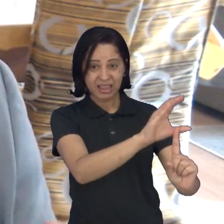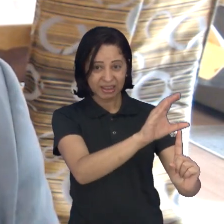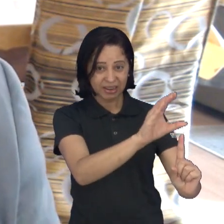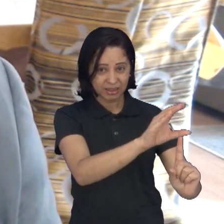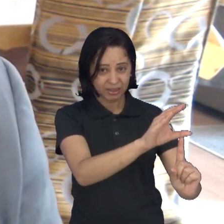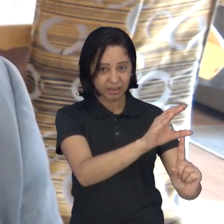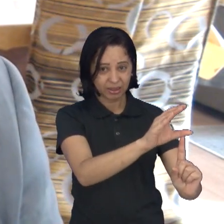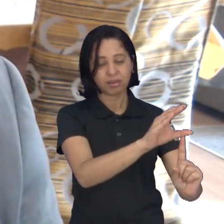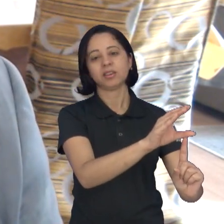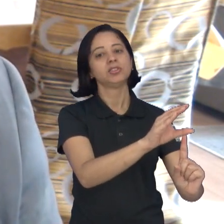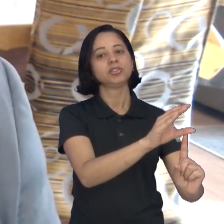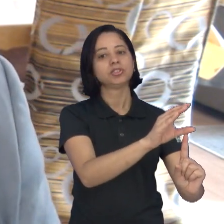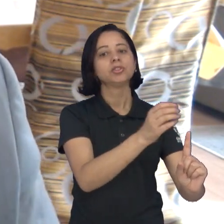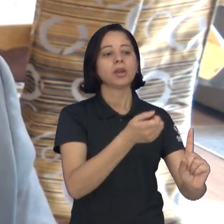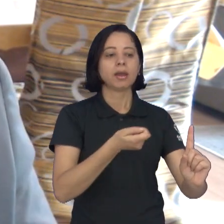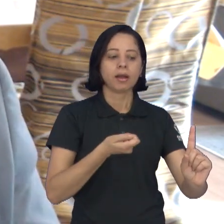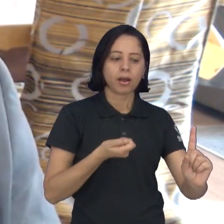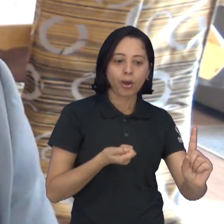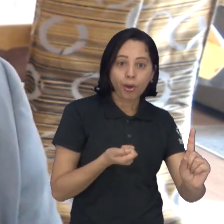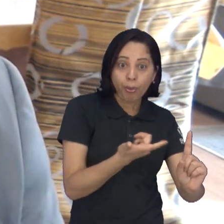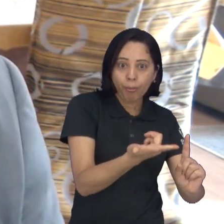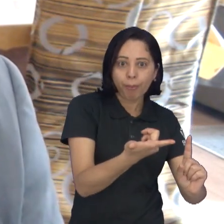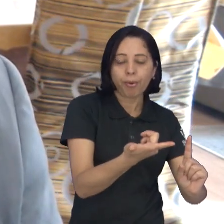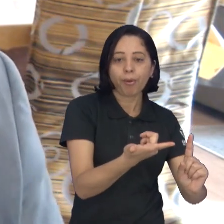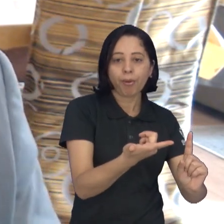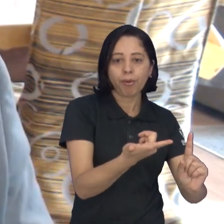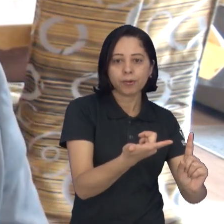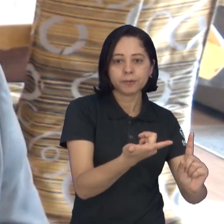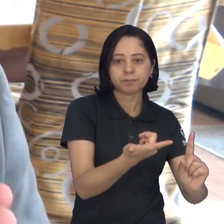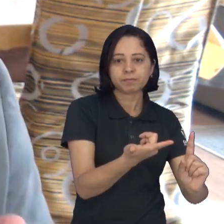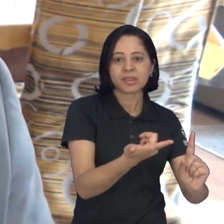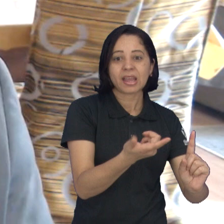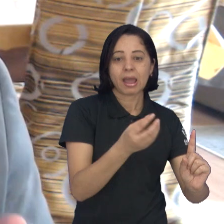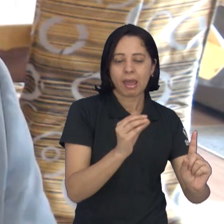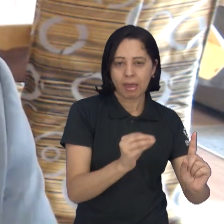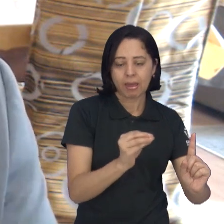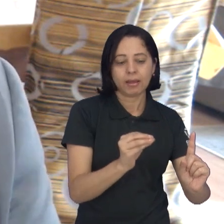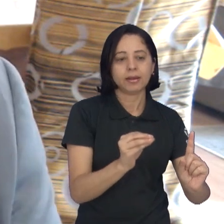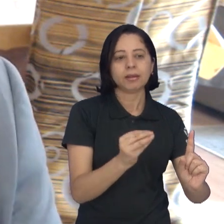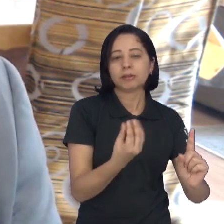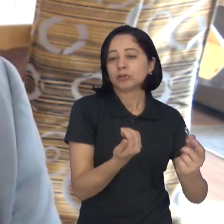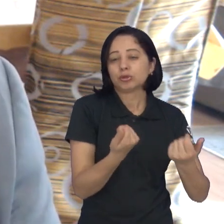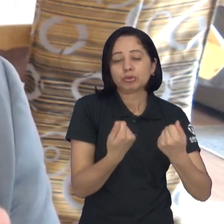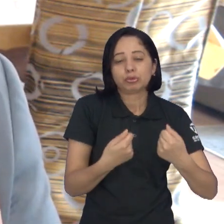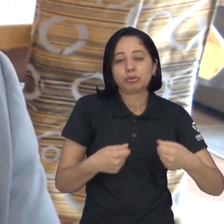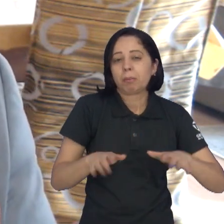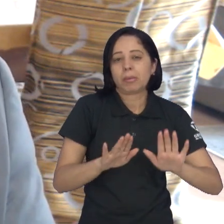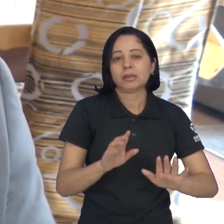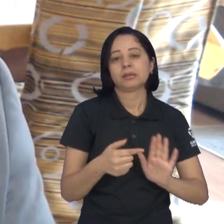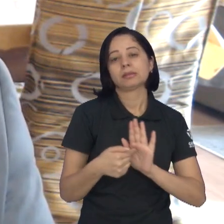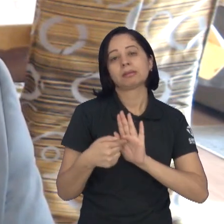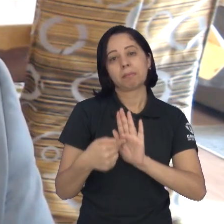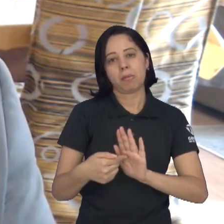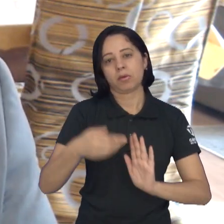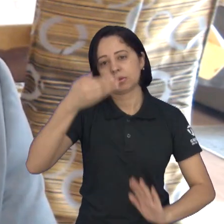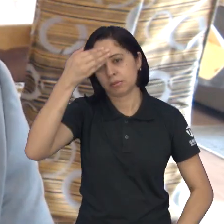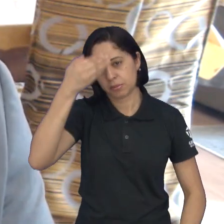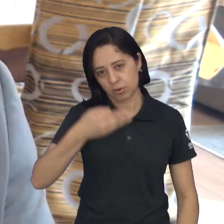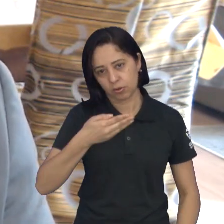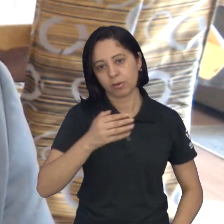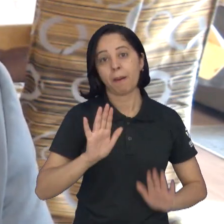transfere esse ônus probatório para a empresa. Mas é óbvio, o consumidor precisa